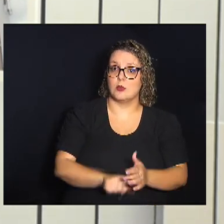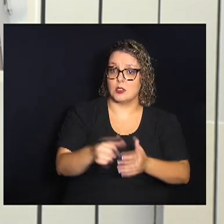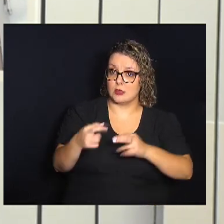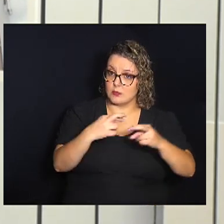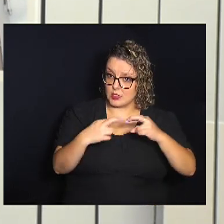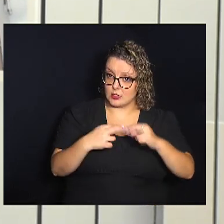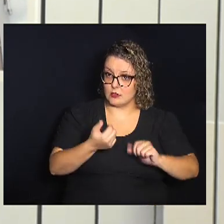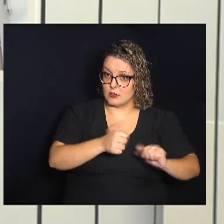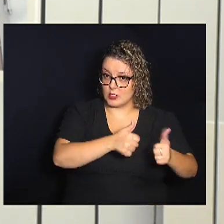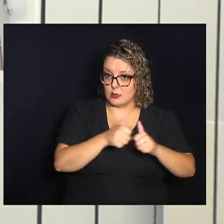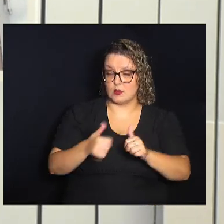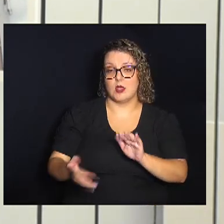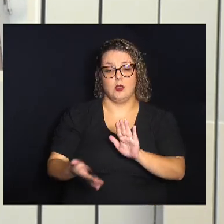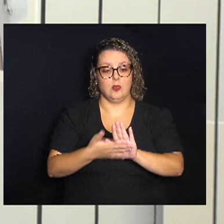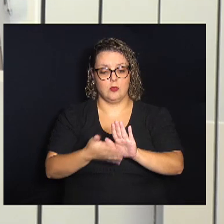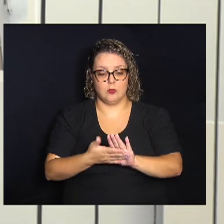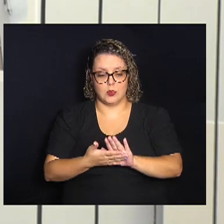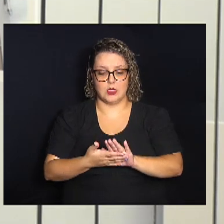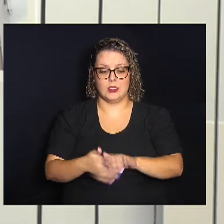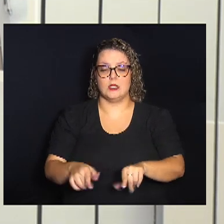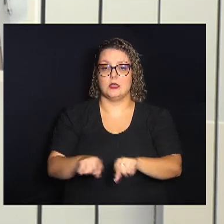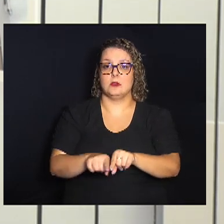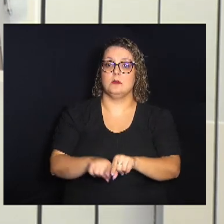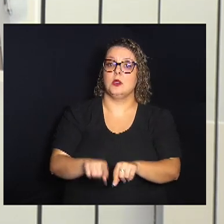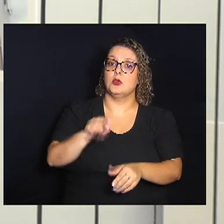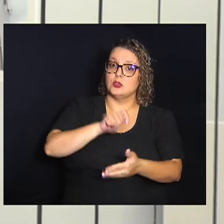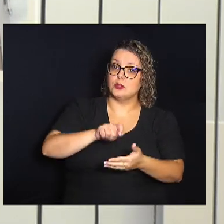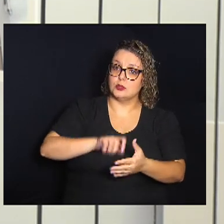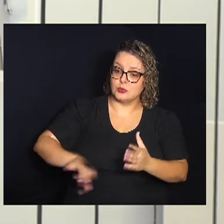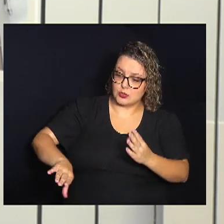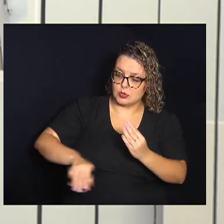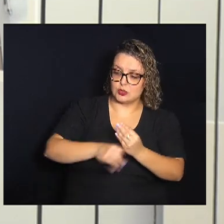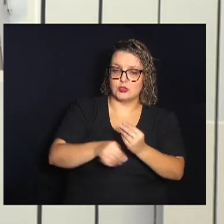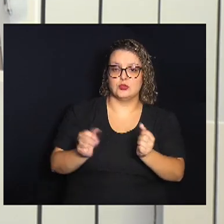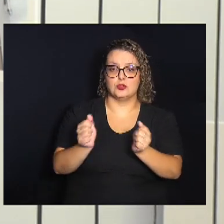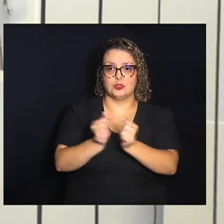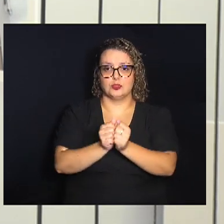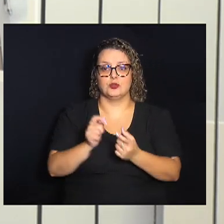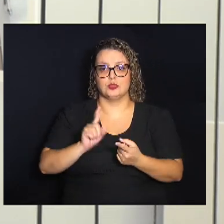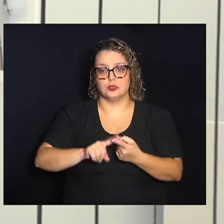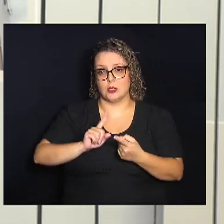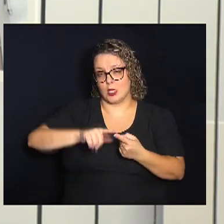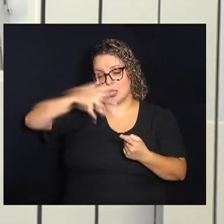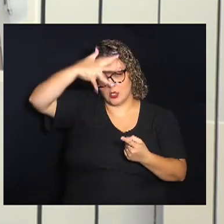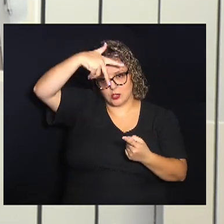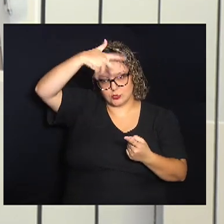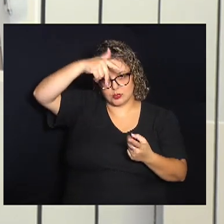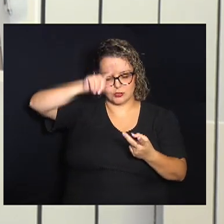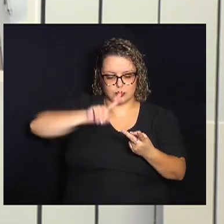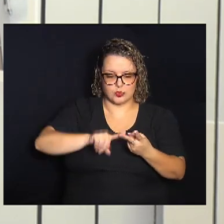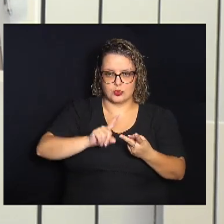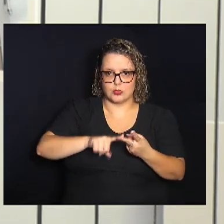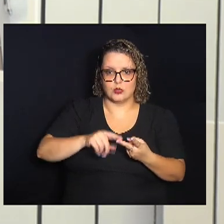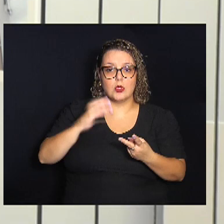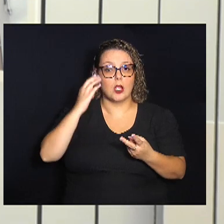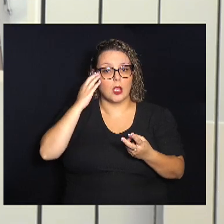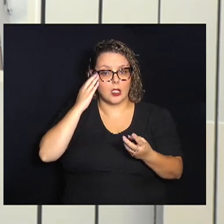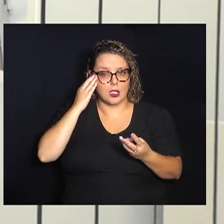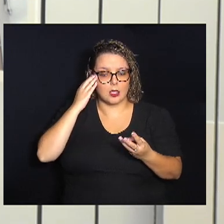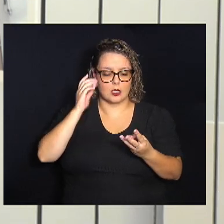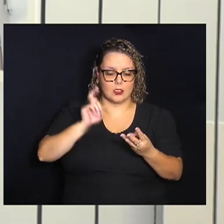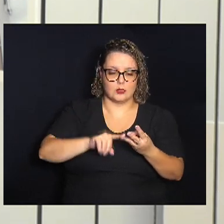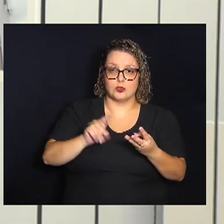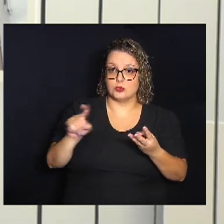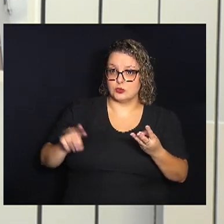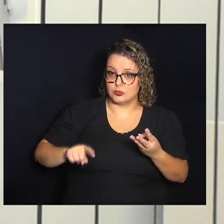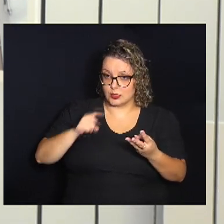a proposta também foi subscrita pelos parlamentares Rodrigo da Farmadic, Luiz Cirilo, Zé